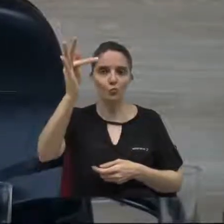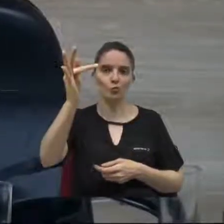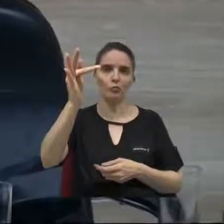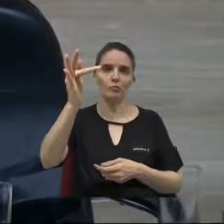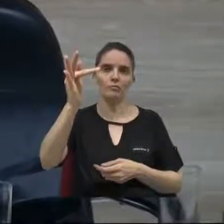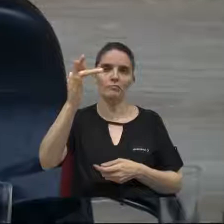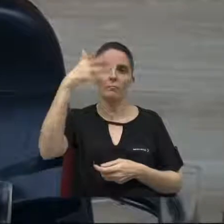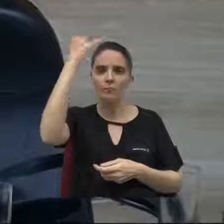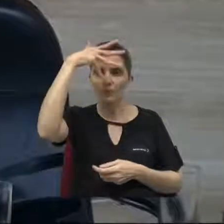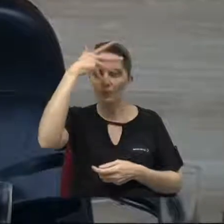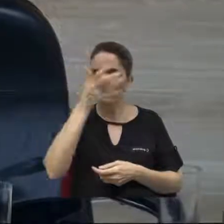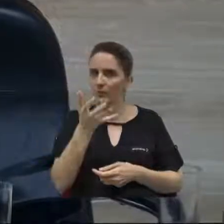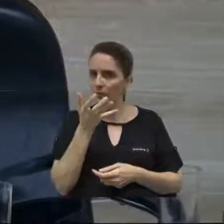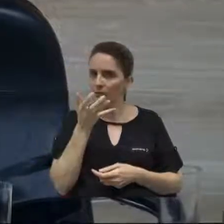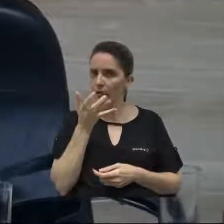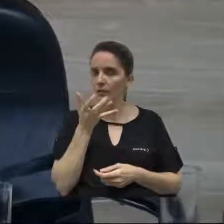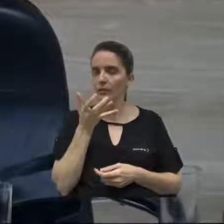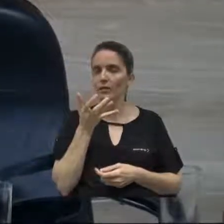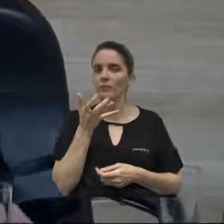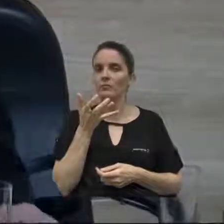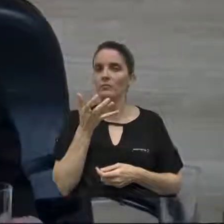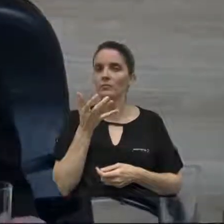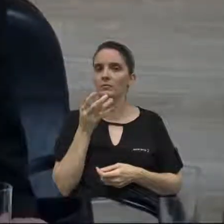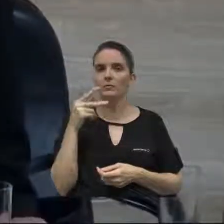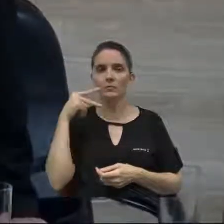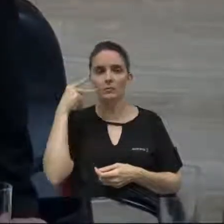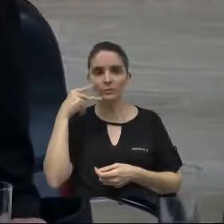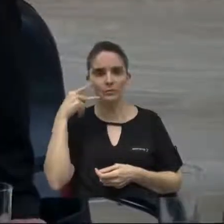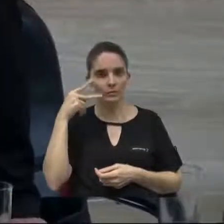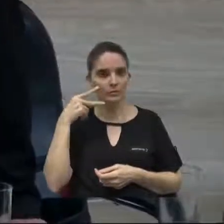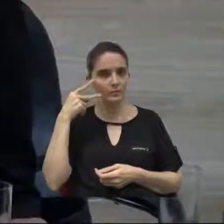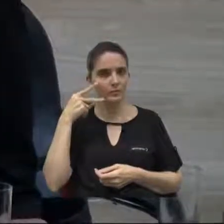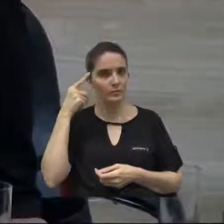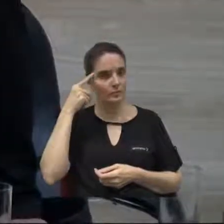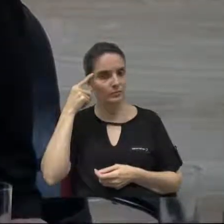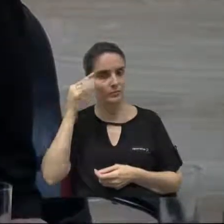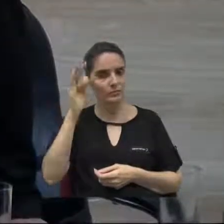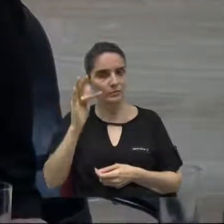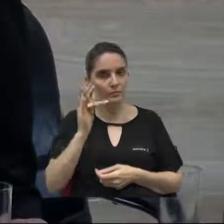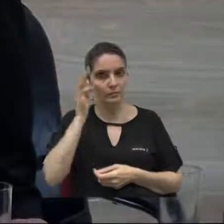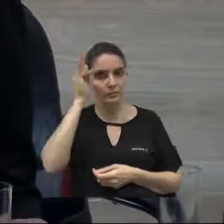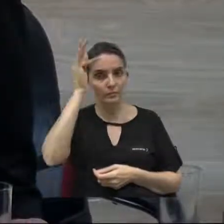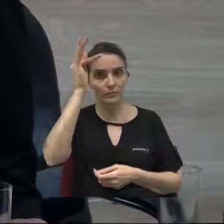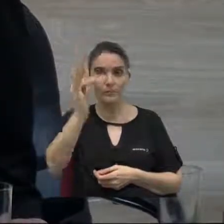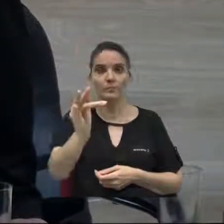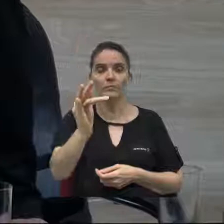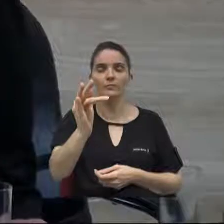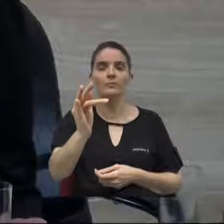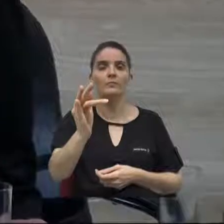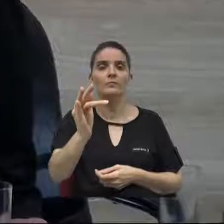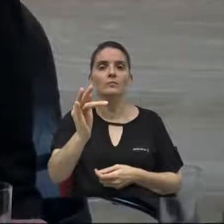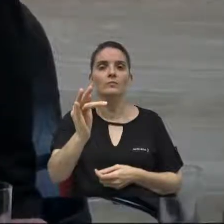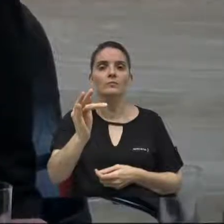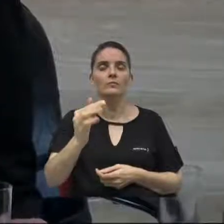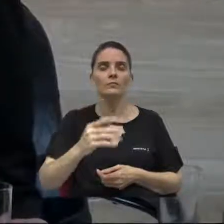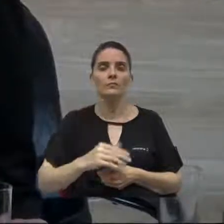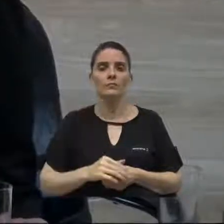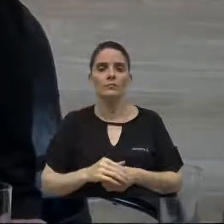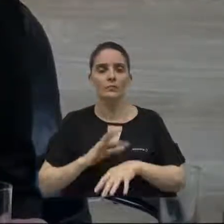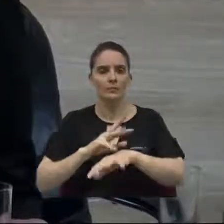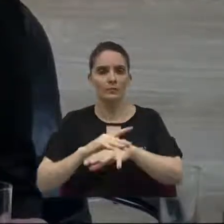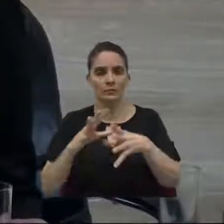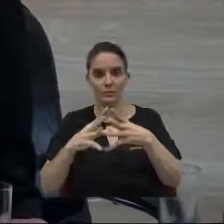senhores olhem, vereadores e vereadoras, é para um futuro onde a gente possa eliminar as